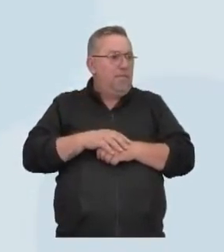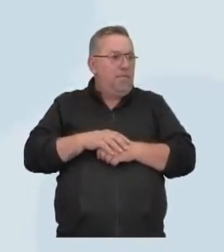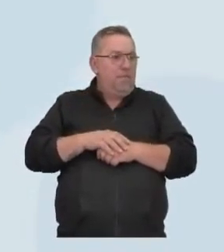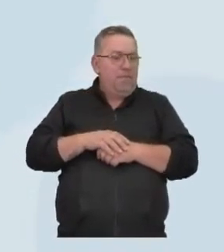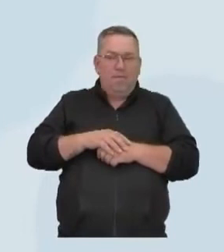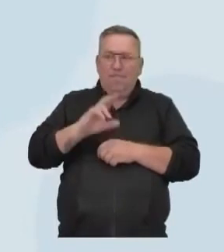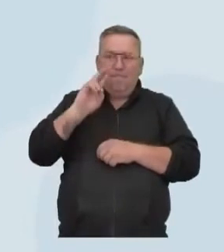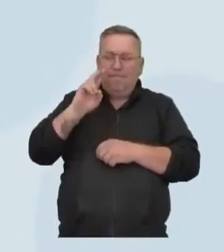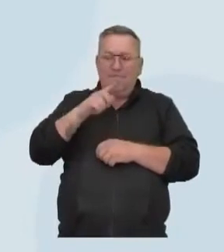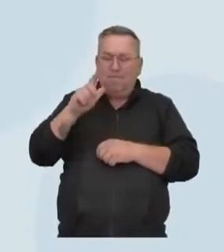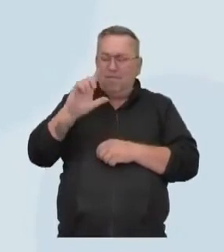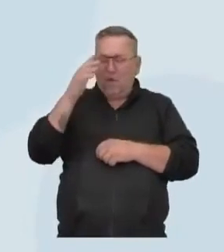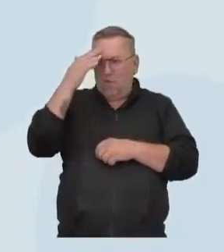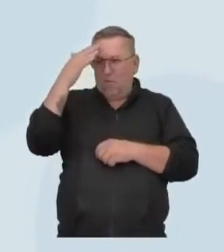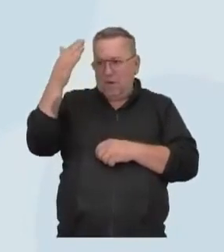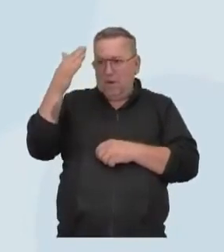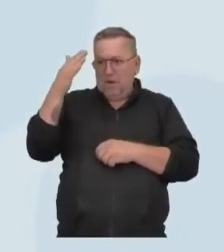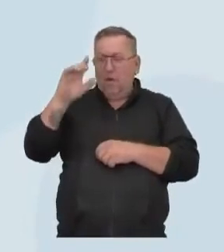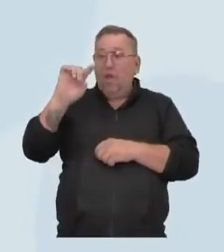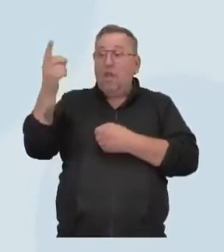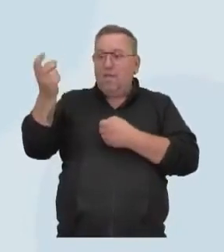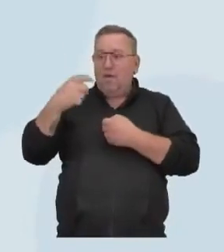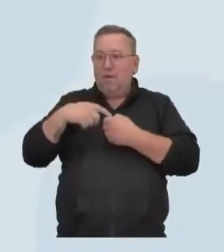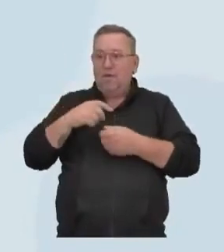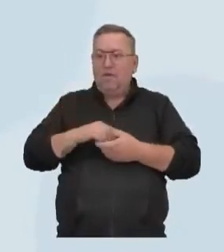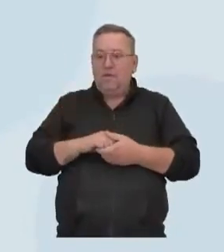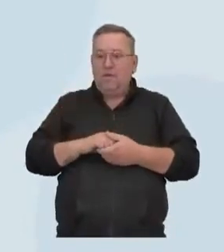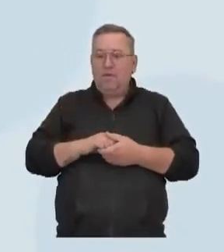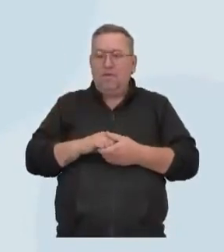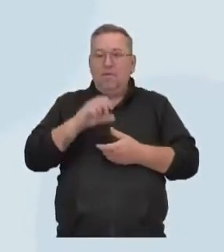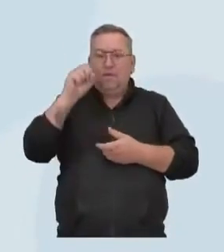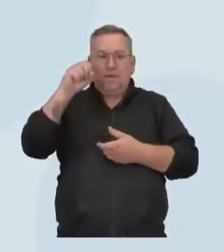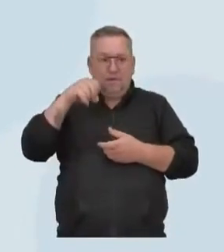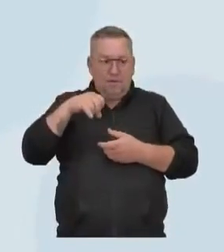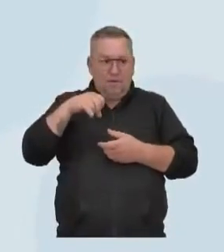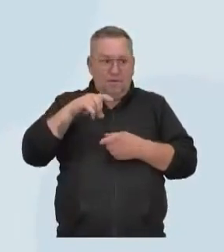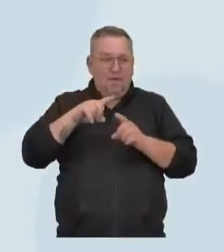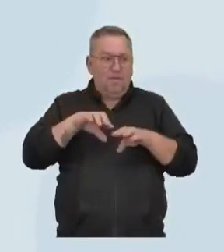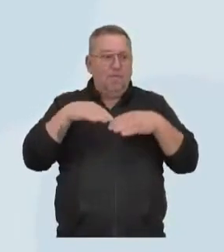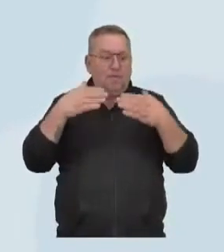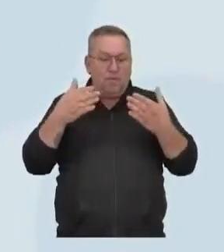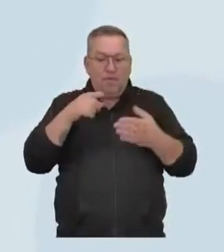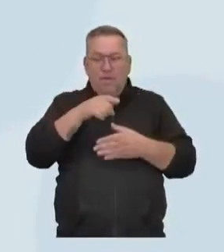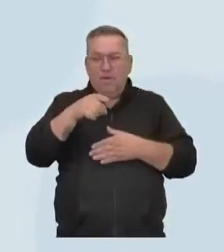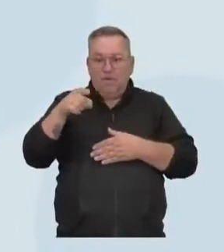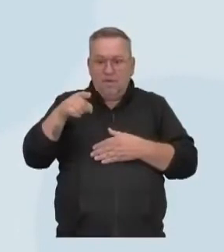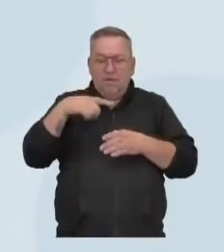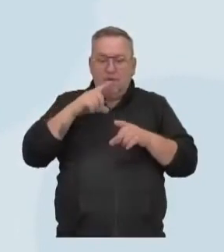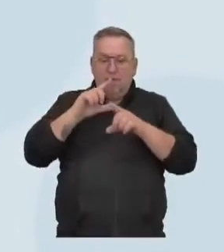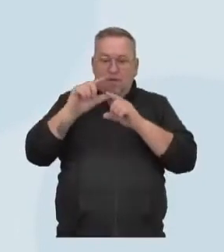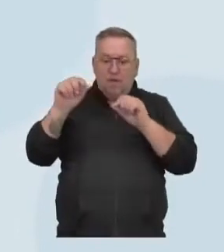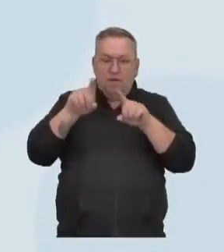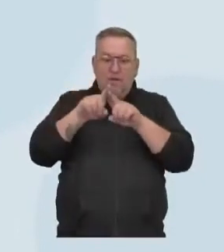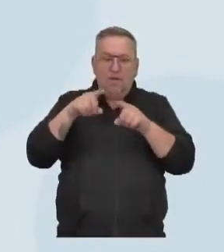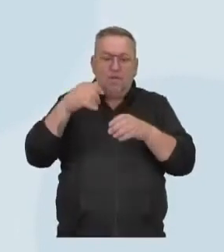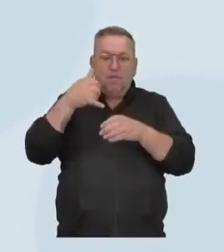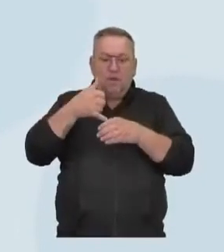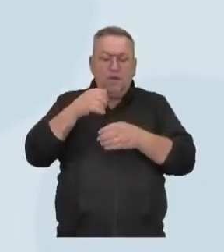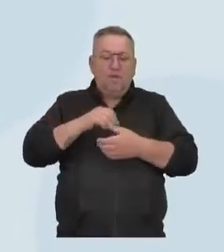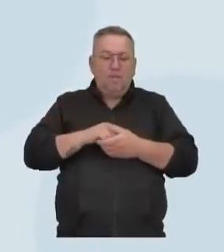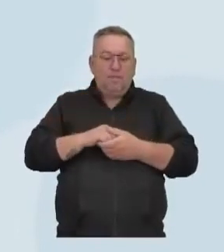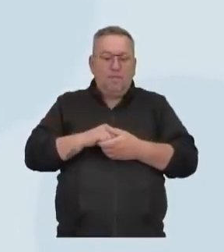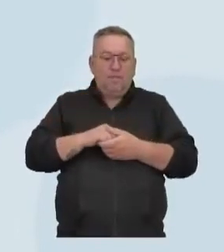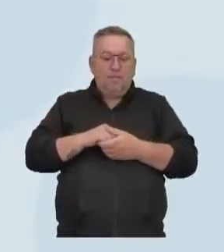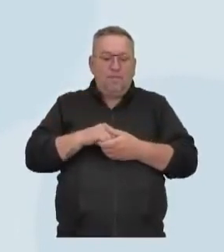Não mande vir. Obrigado. Pra volta. Pois sim. Porém, dói-me que você se vá sem querer tomar um amargo nesse rancho. É